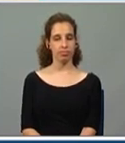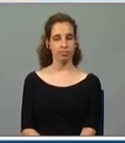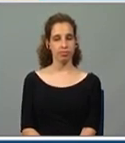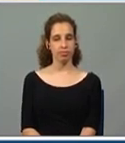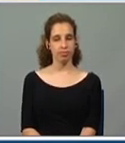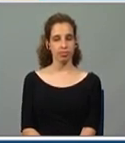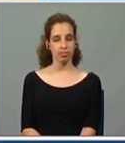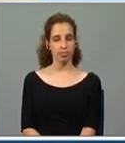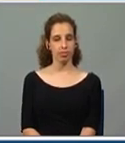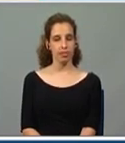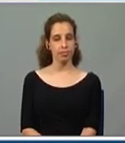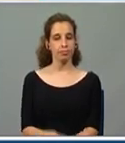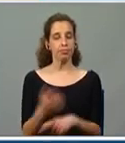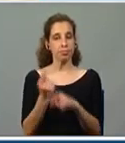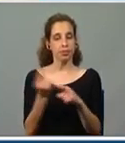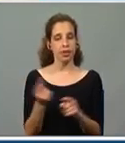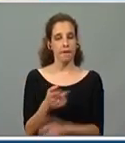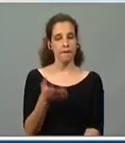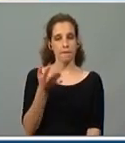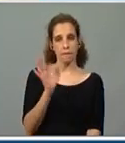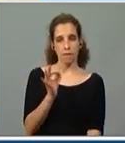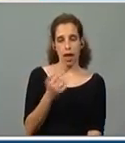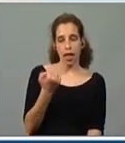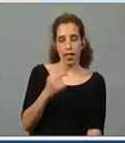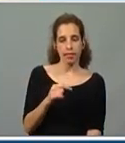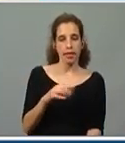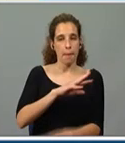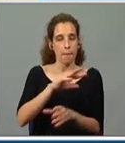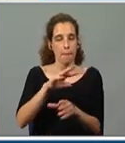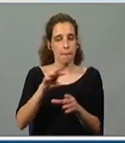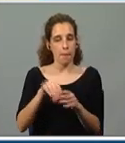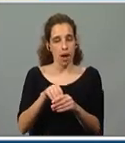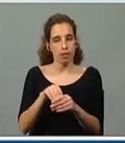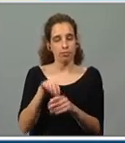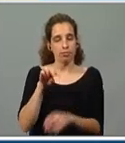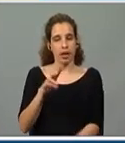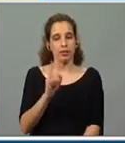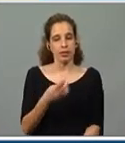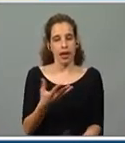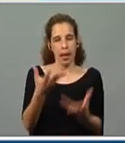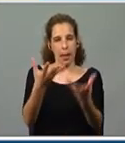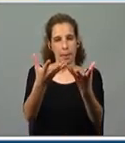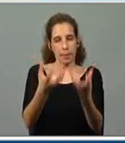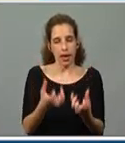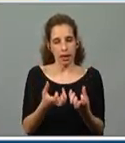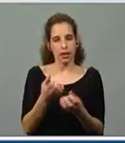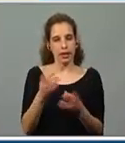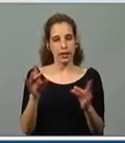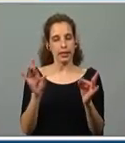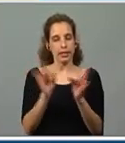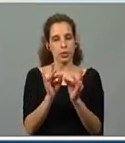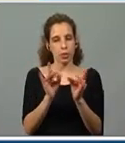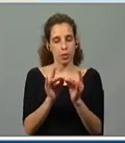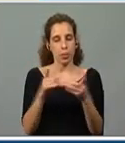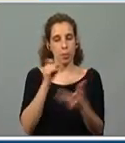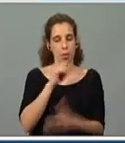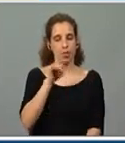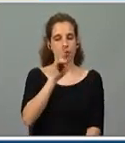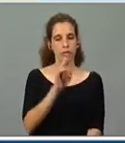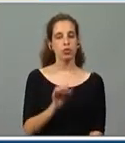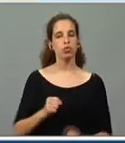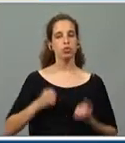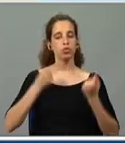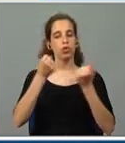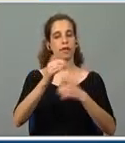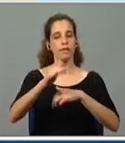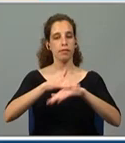mistura. Porquê? Porque o ferro apresenta propriedades magnéticas e, portanto, é atraído pelo ímã. Portanto, como podem ver,